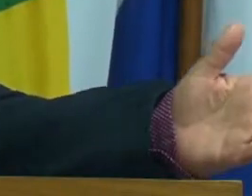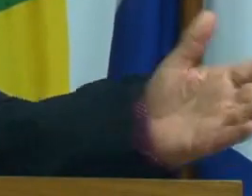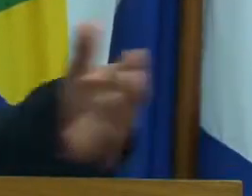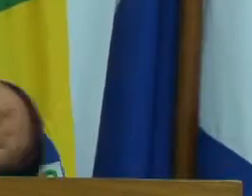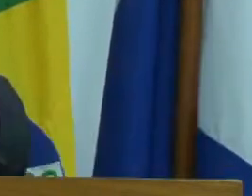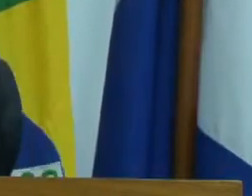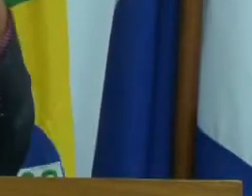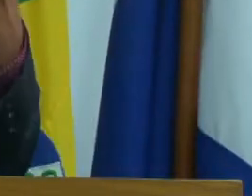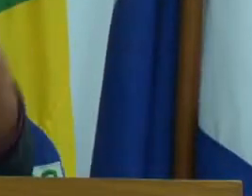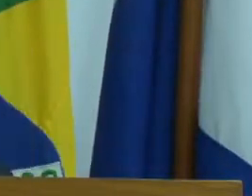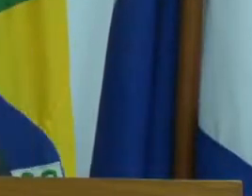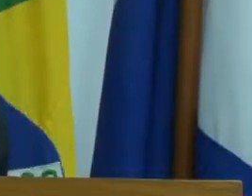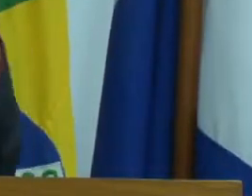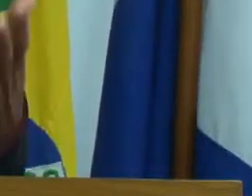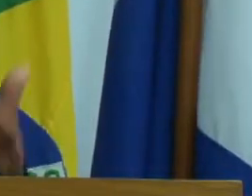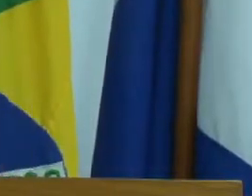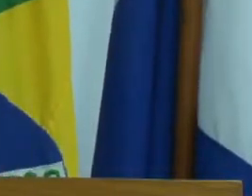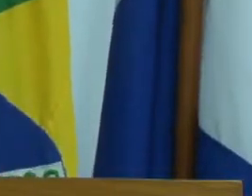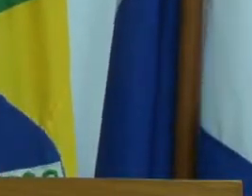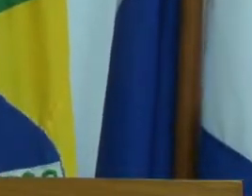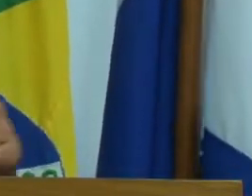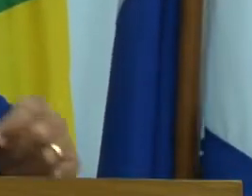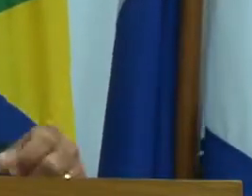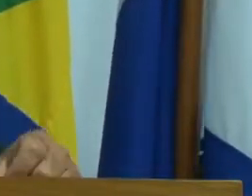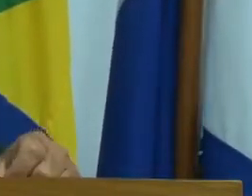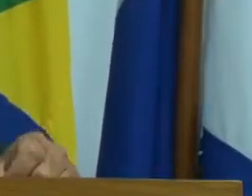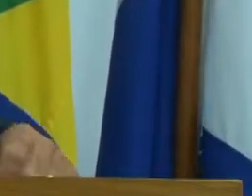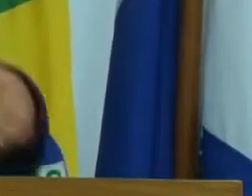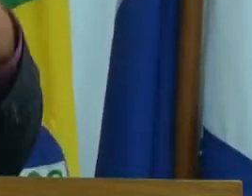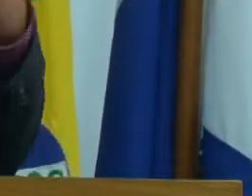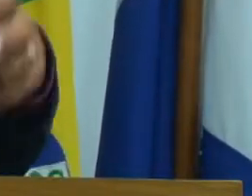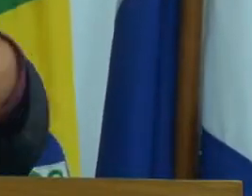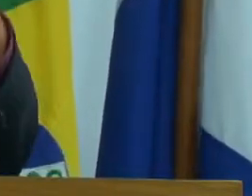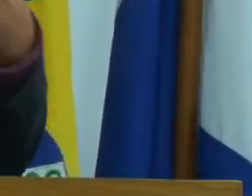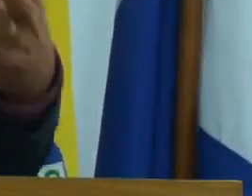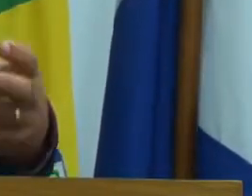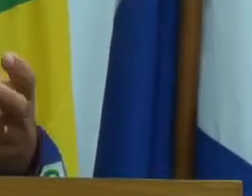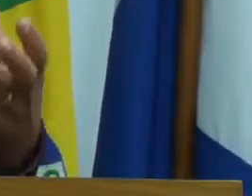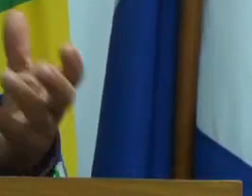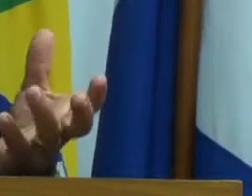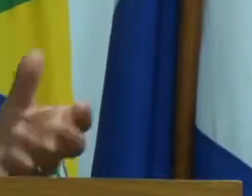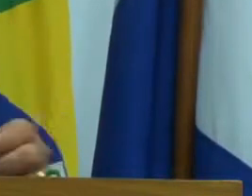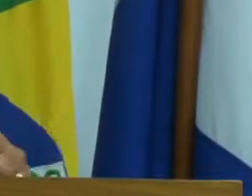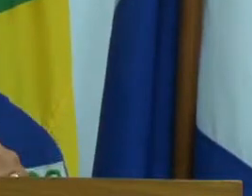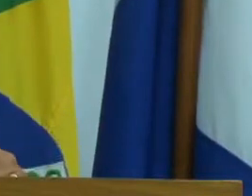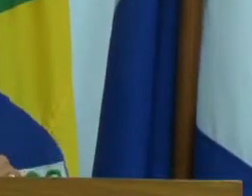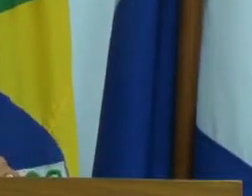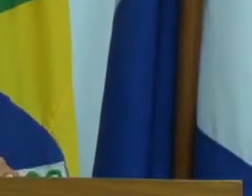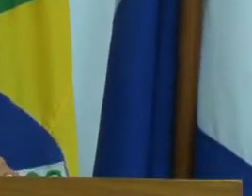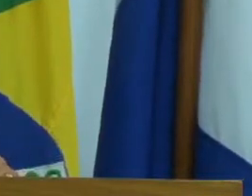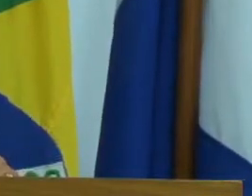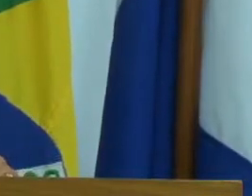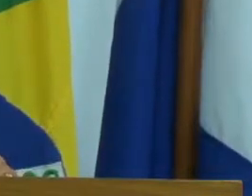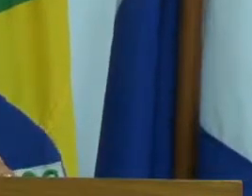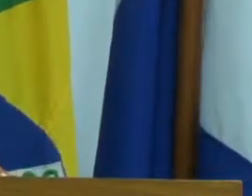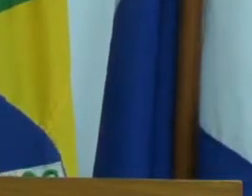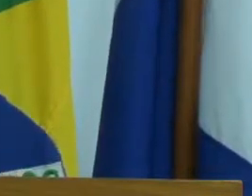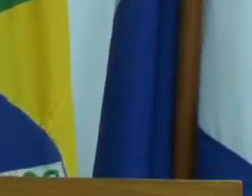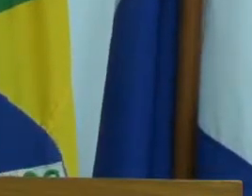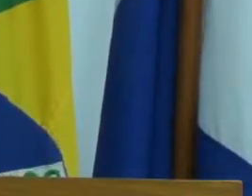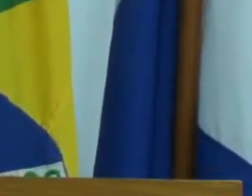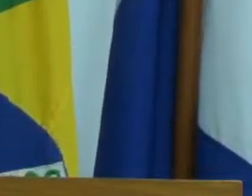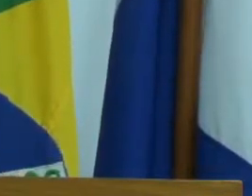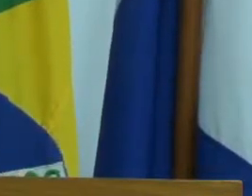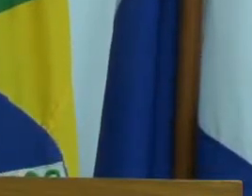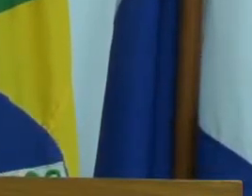Vila Corte, nós temos um valão lá na Apreensão também, e tem outros tipos de valões do município que precisa ser limpo, também um aqui do centro,